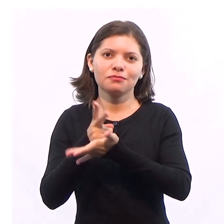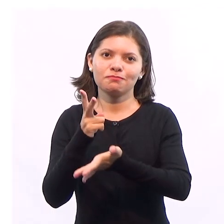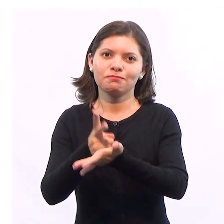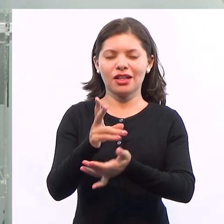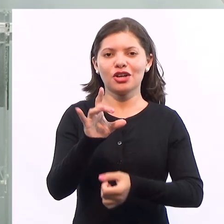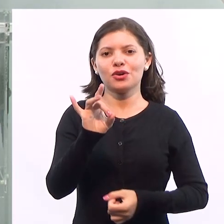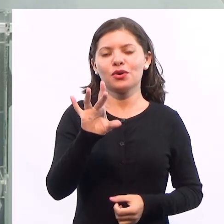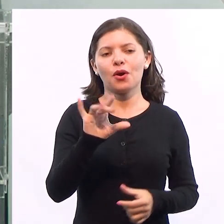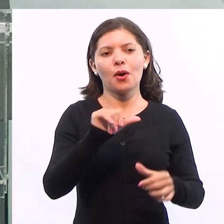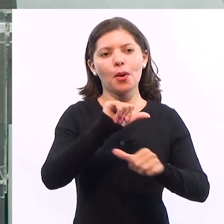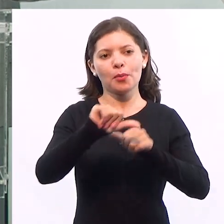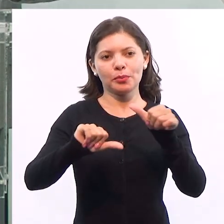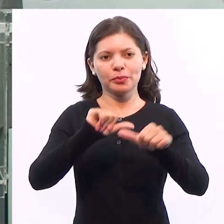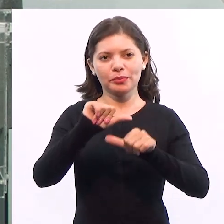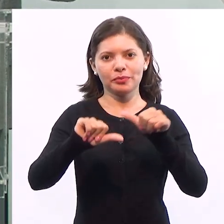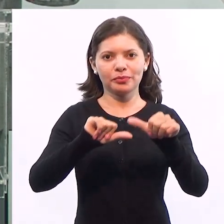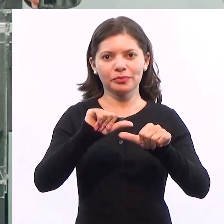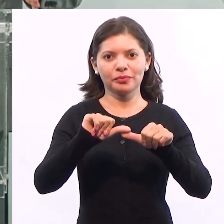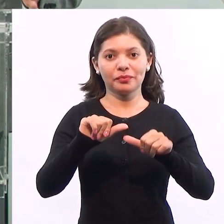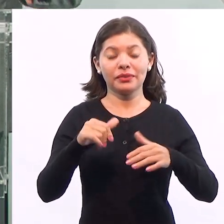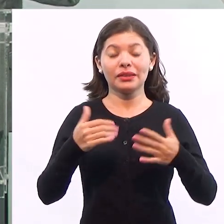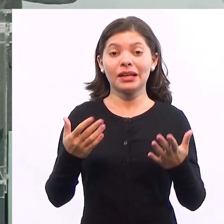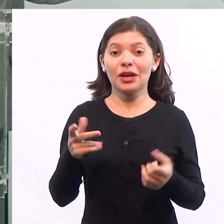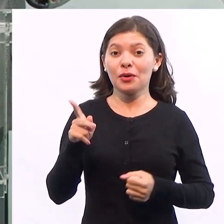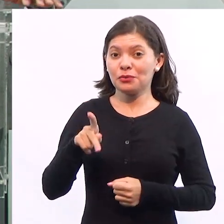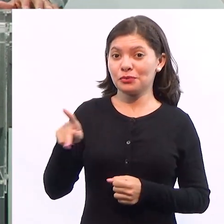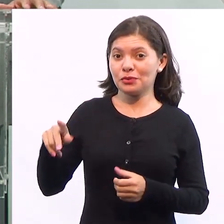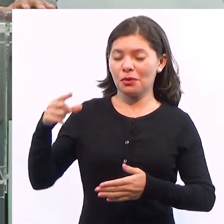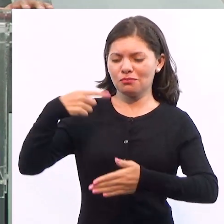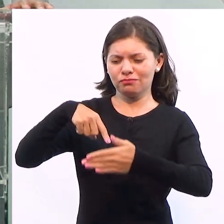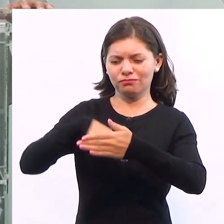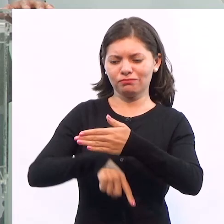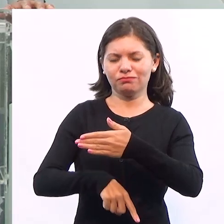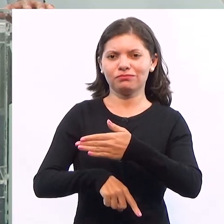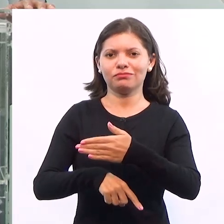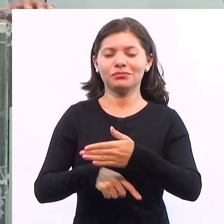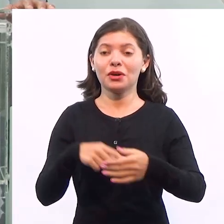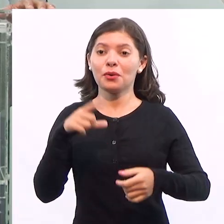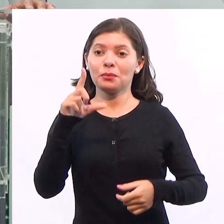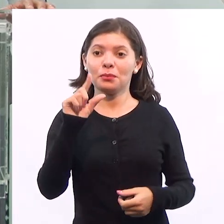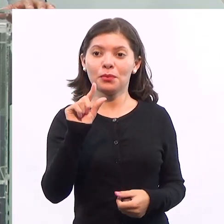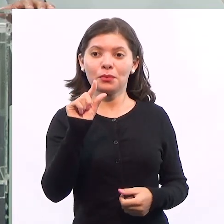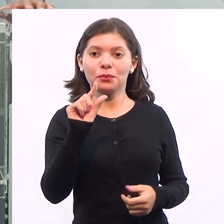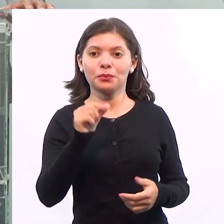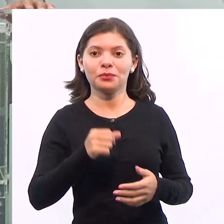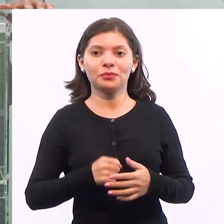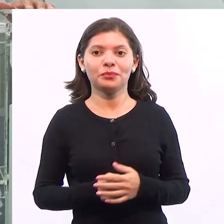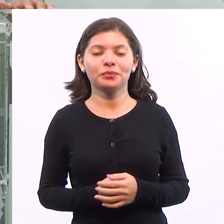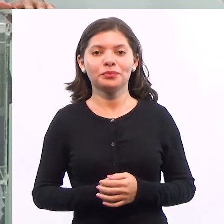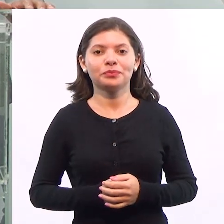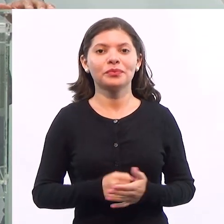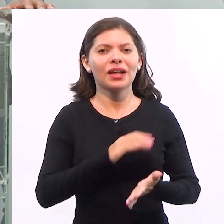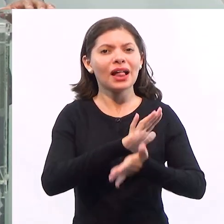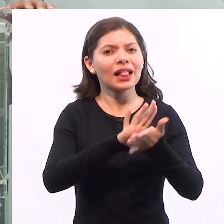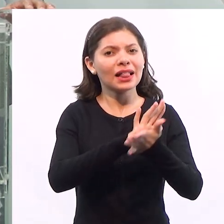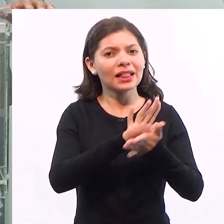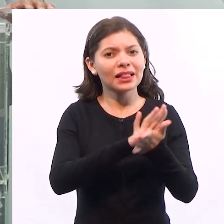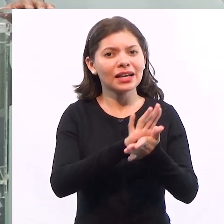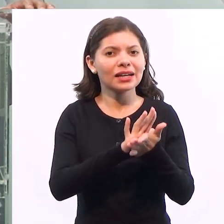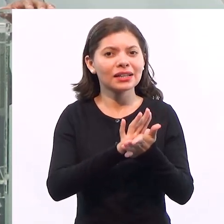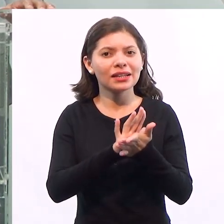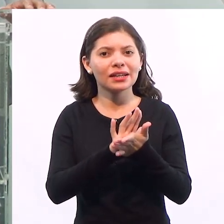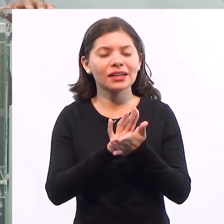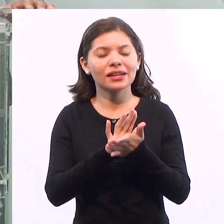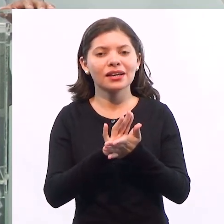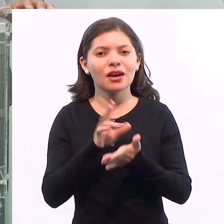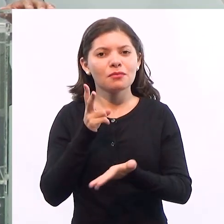curso. Nada é permanente, exceto a mudança. Nossa, professor, profundo, né? É